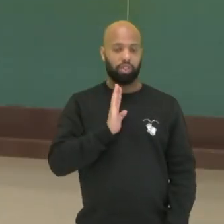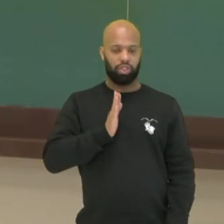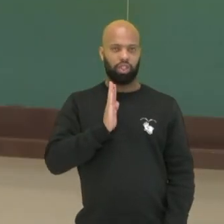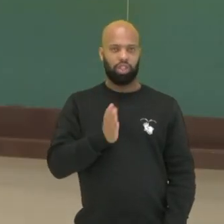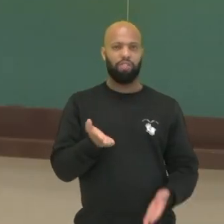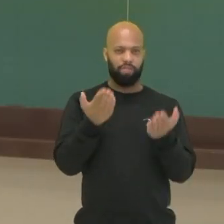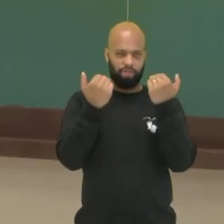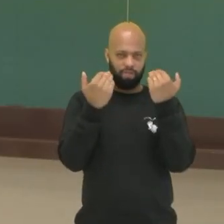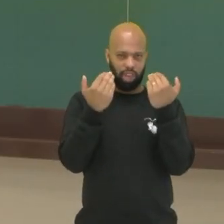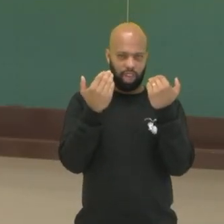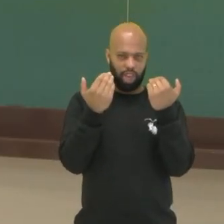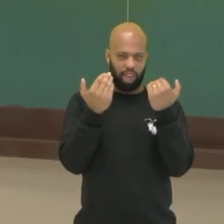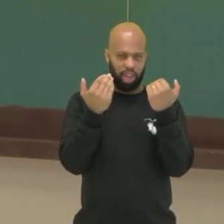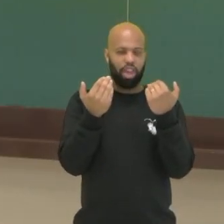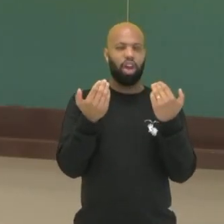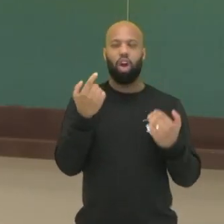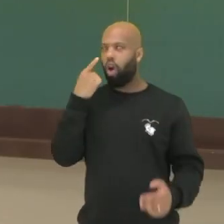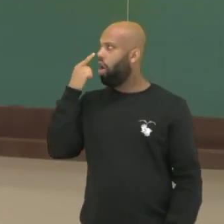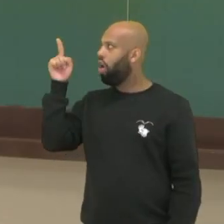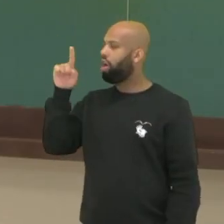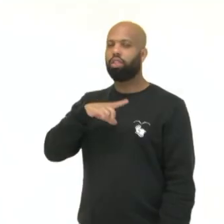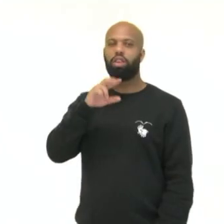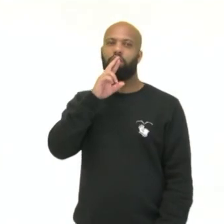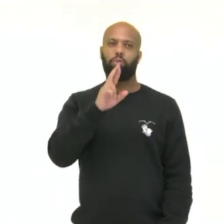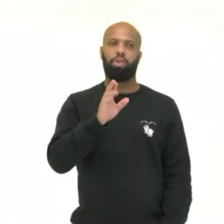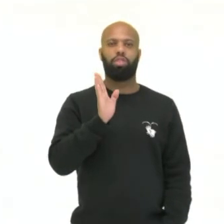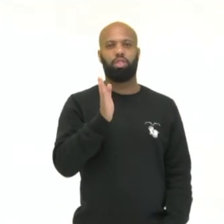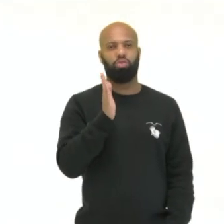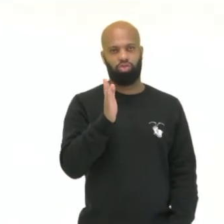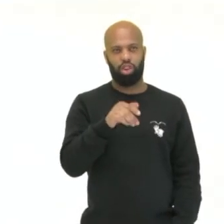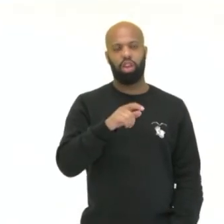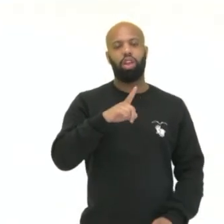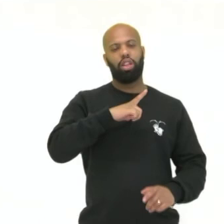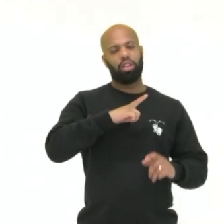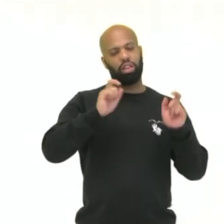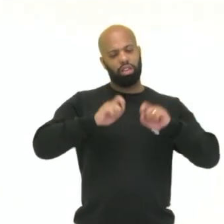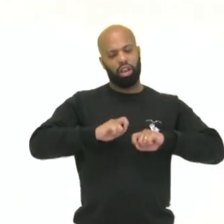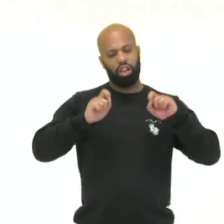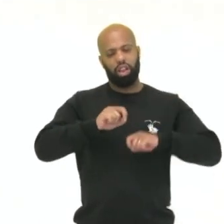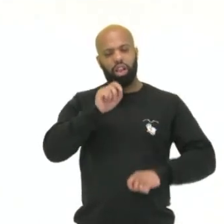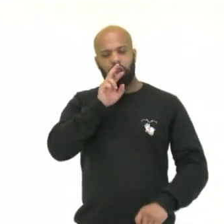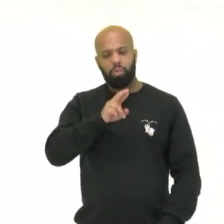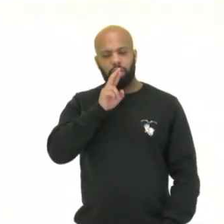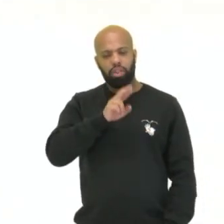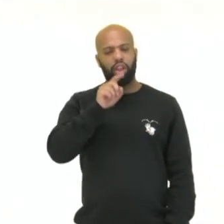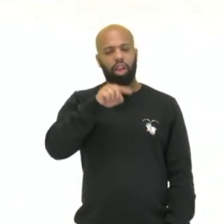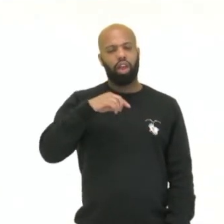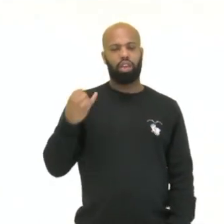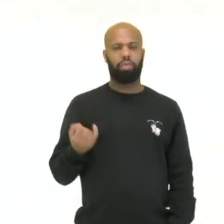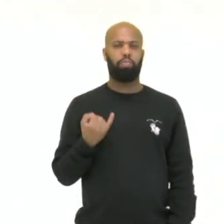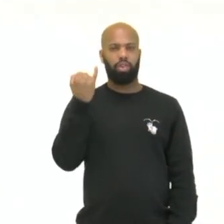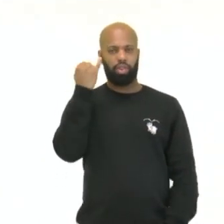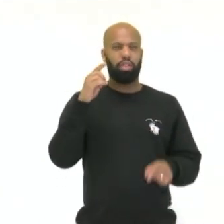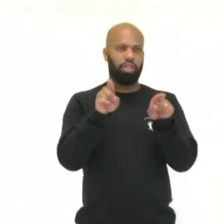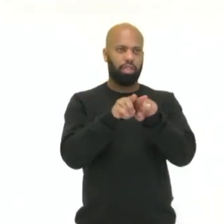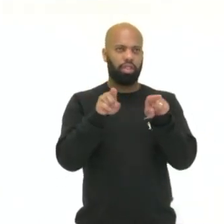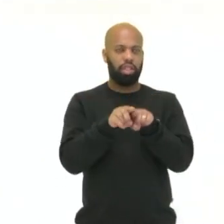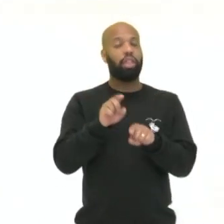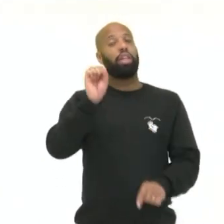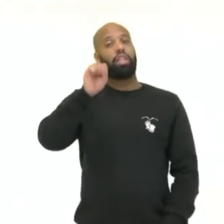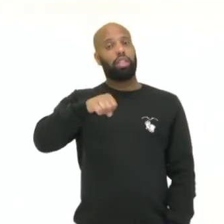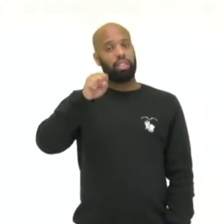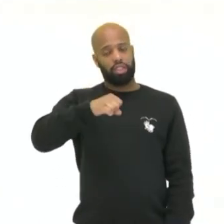aqui, ó, aqui comigo, tá aqui, ó. Dá para responder sim, então lá é importante. É claro